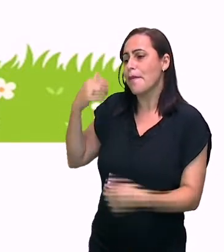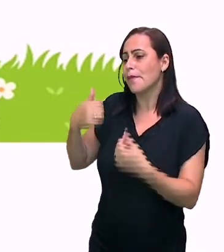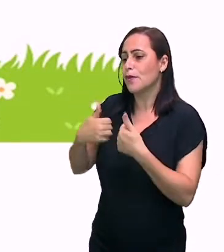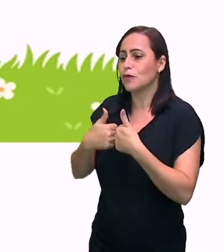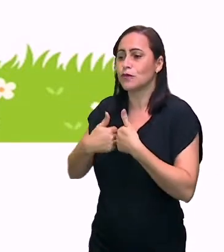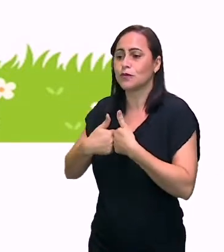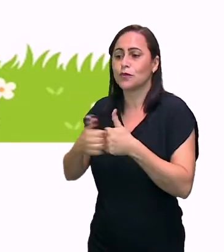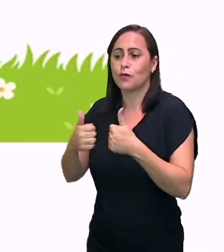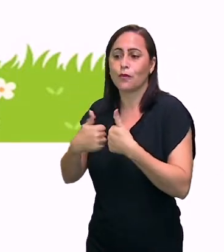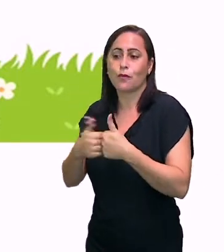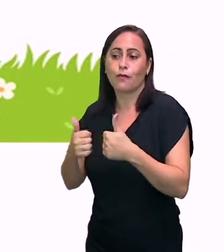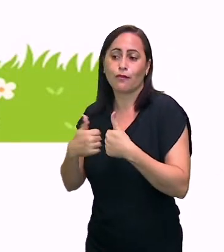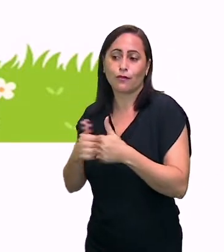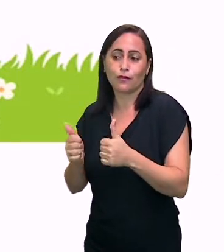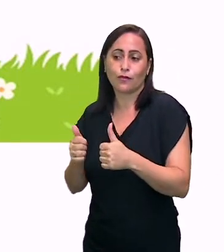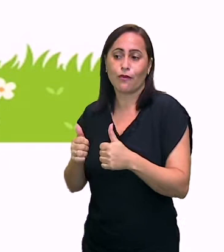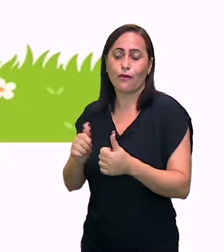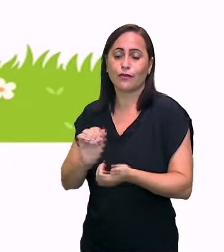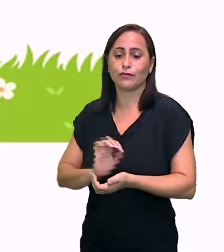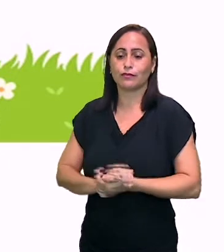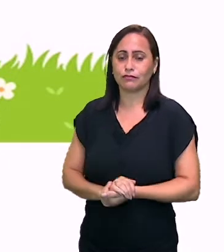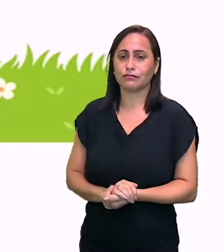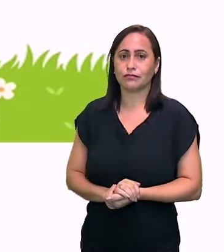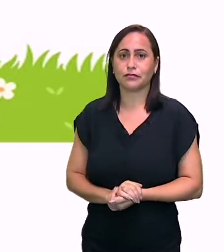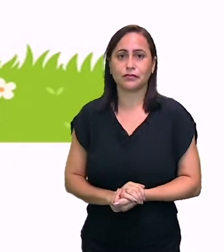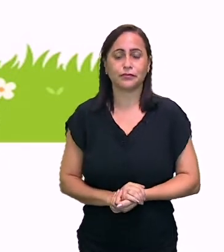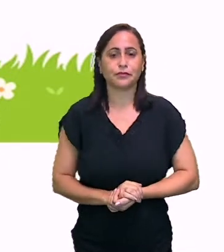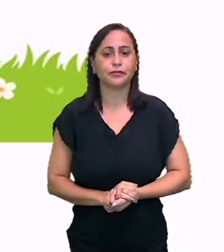É isso mesmo? Sim.